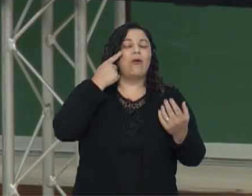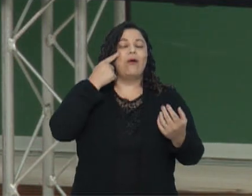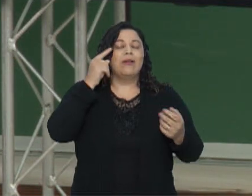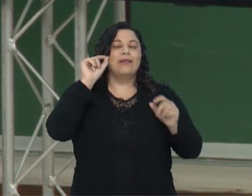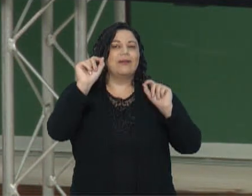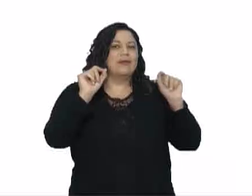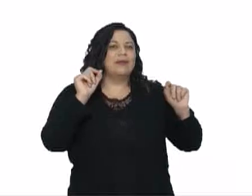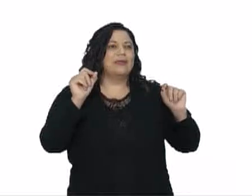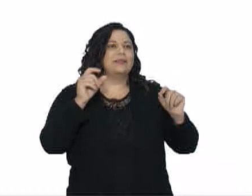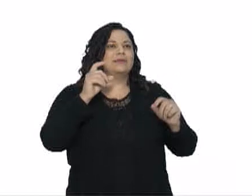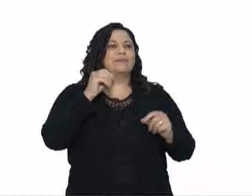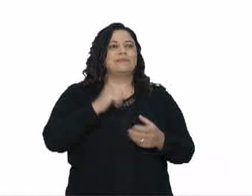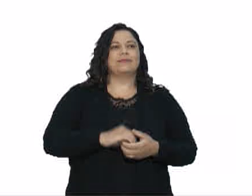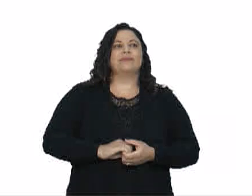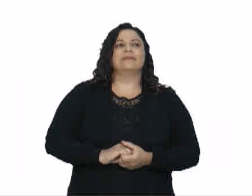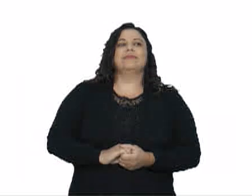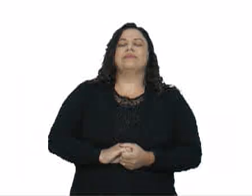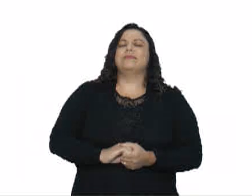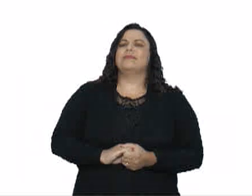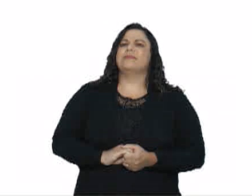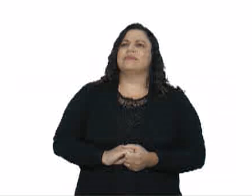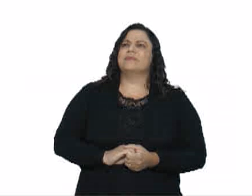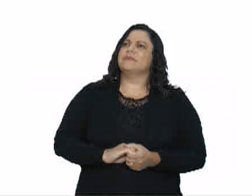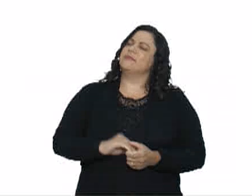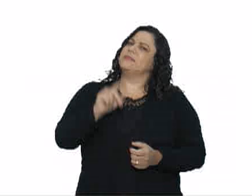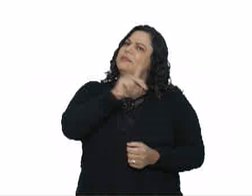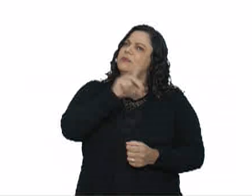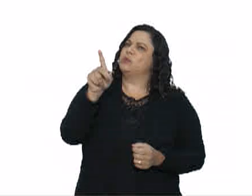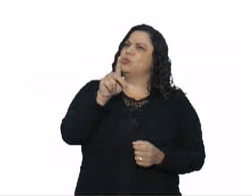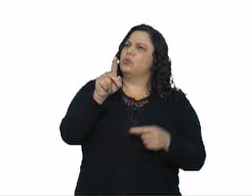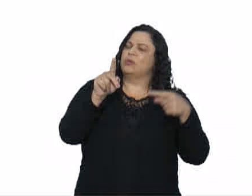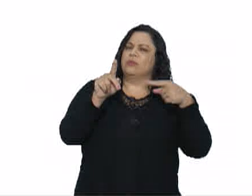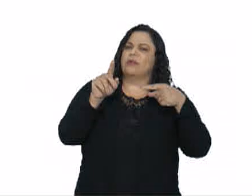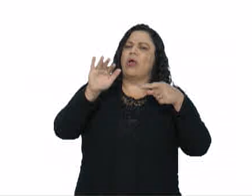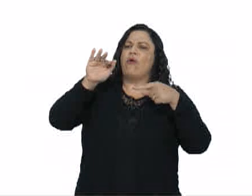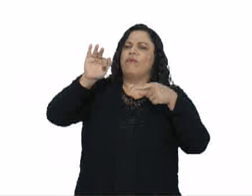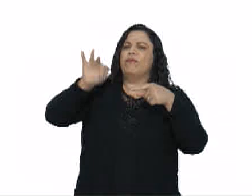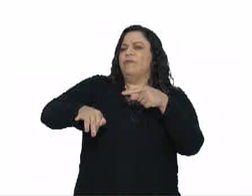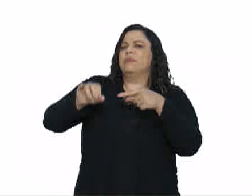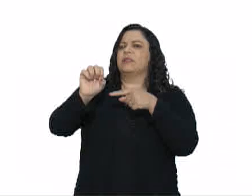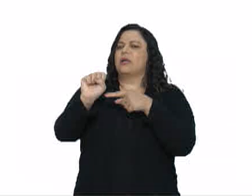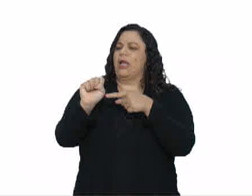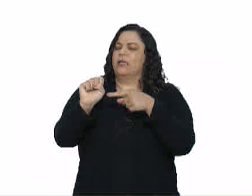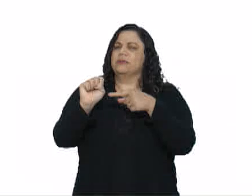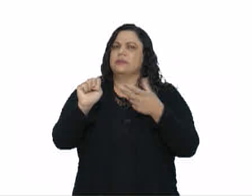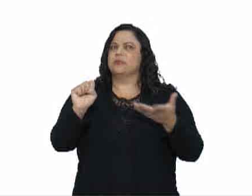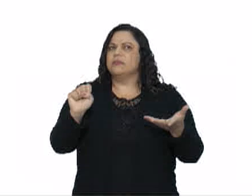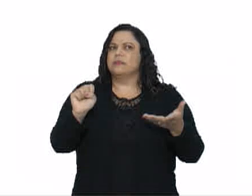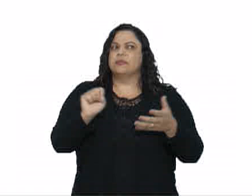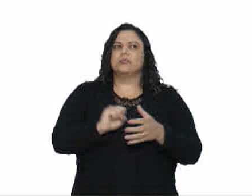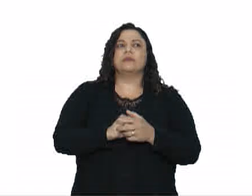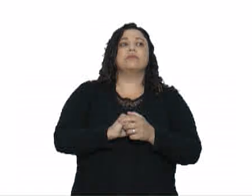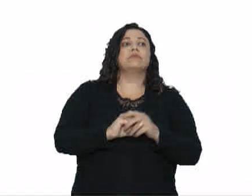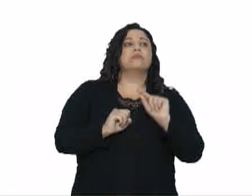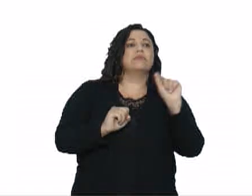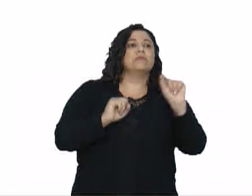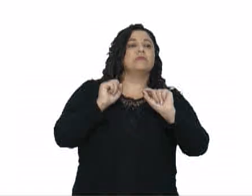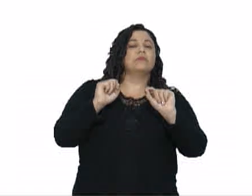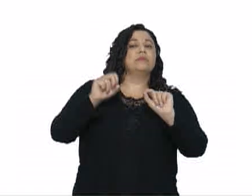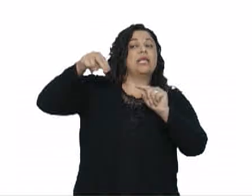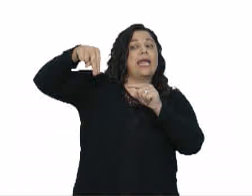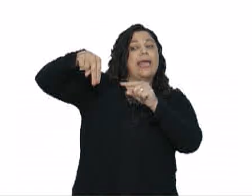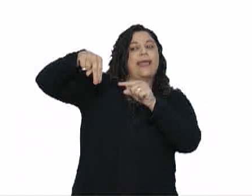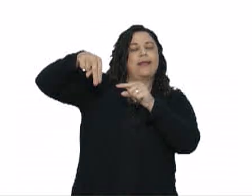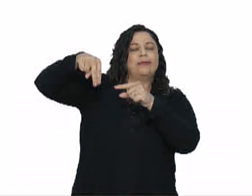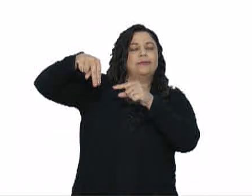aqui. Recibirás. Ah, professor, uma aguda terminada em S. Recibirás. Beneficiarán, terminada em